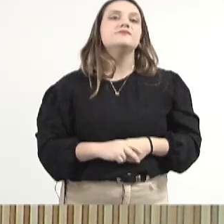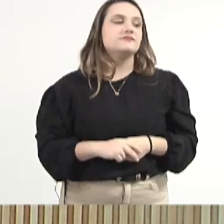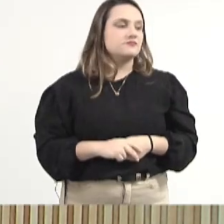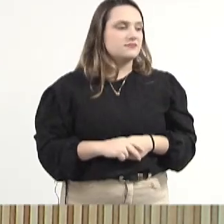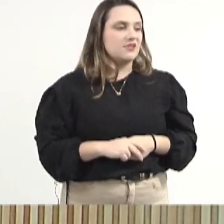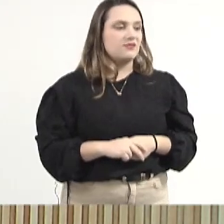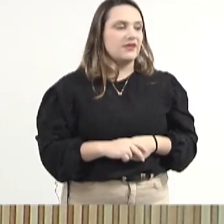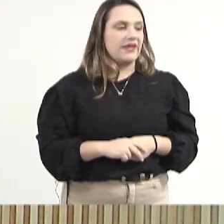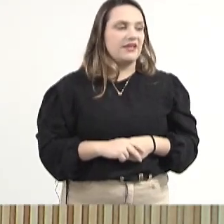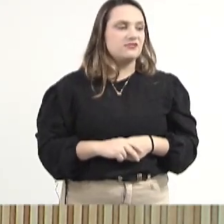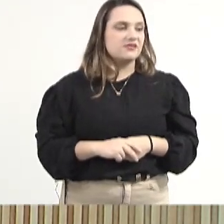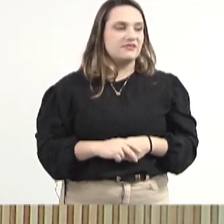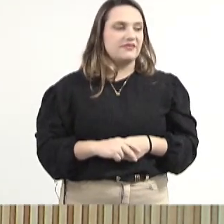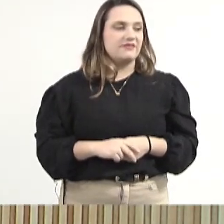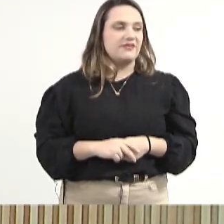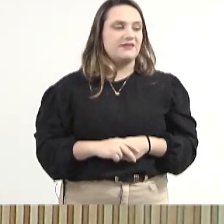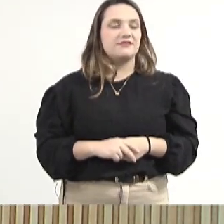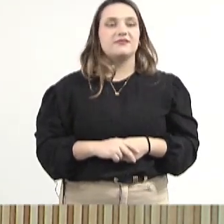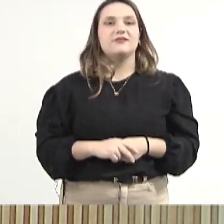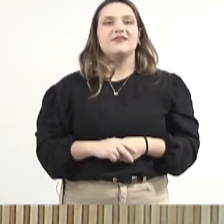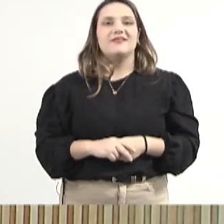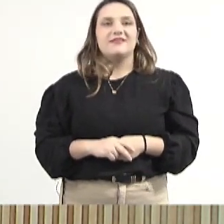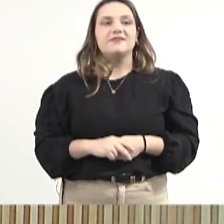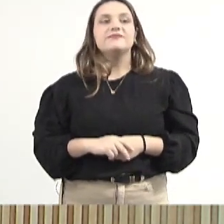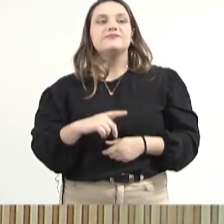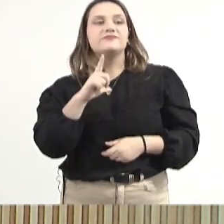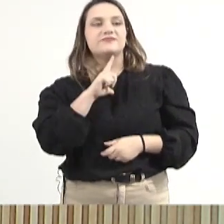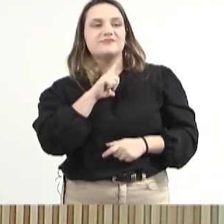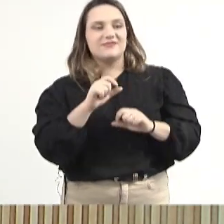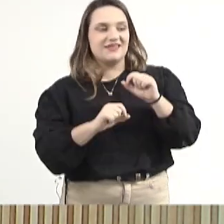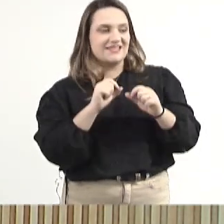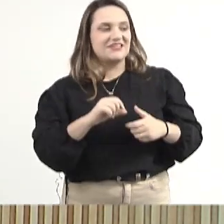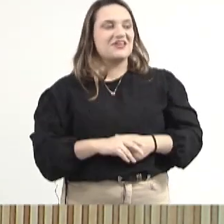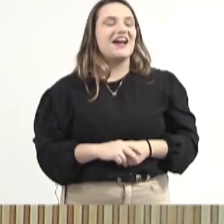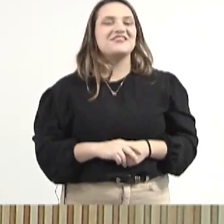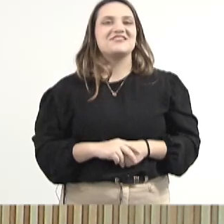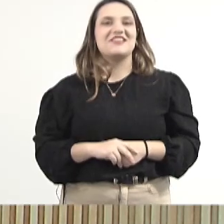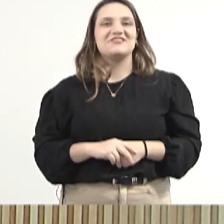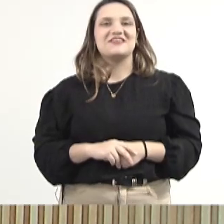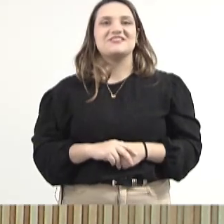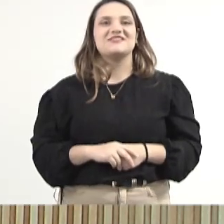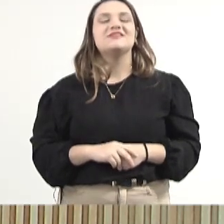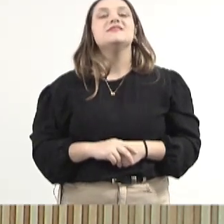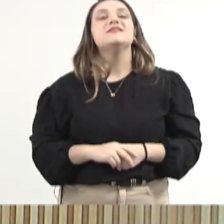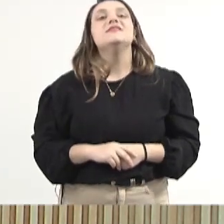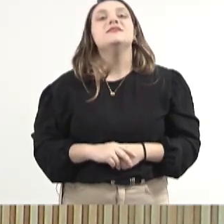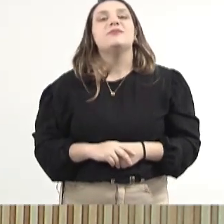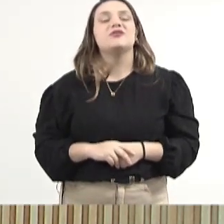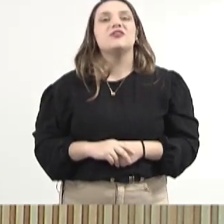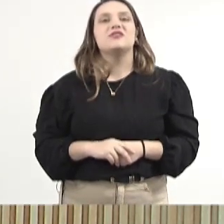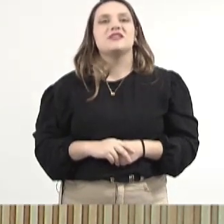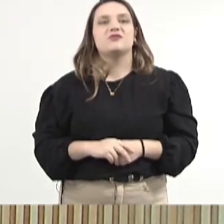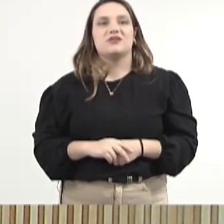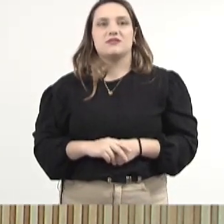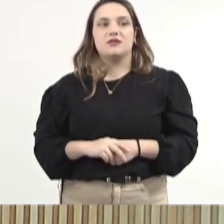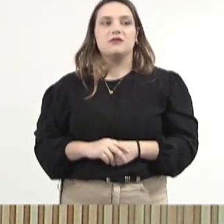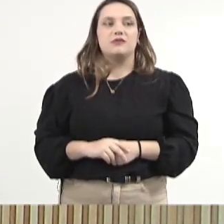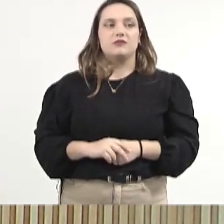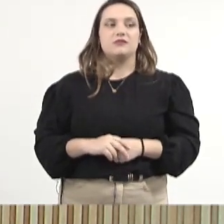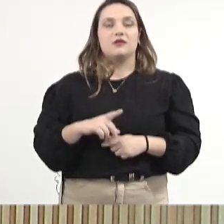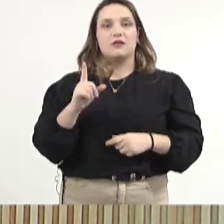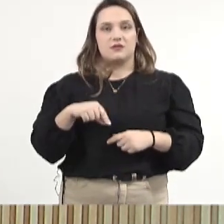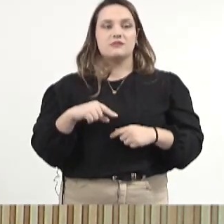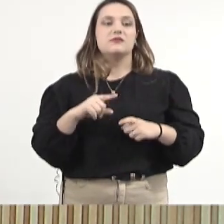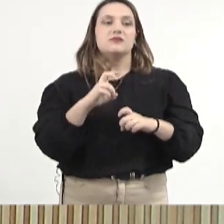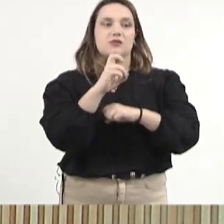militares, faz uma atualização nas tabelas remuneratórias, o interstício para progressão horizontal na carreira passa a ser de 5 anos e